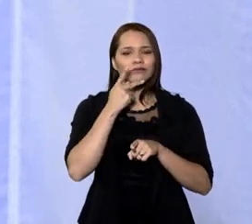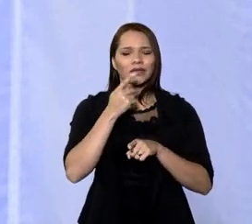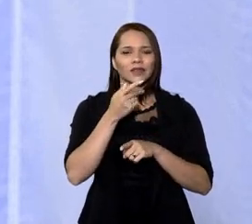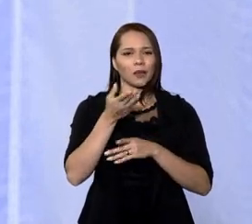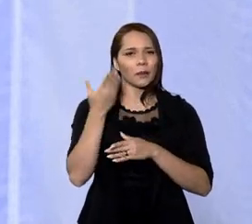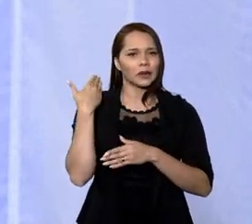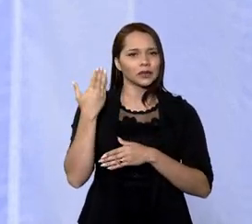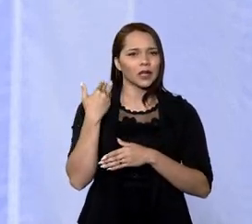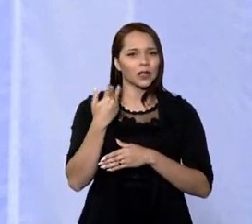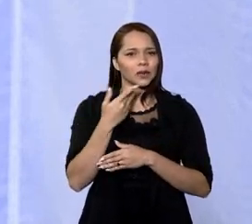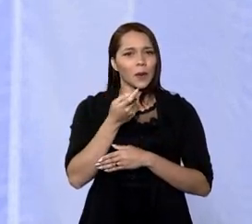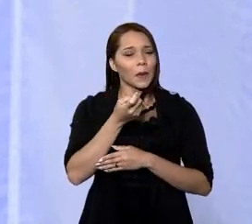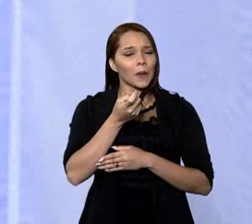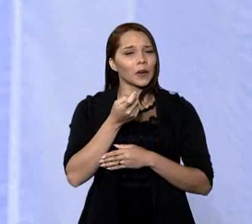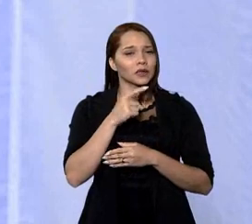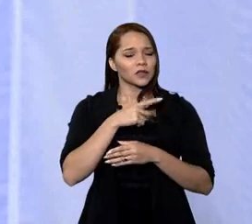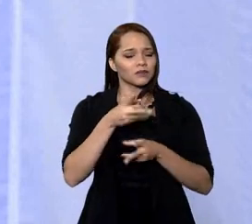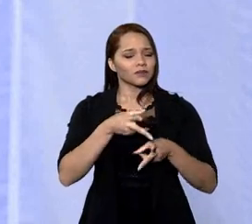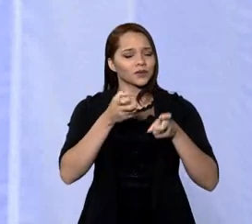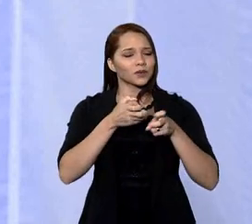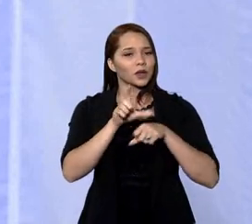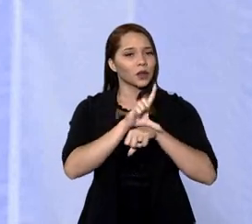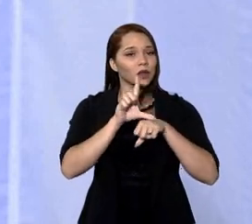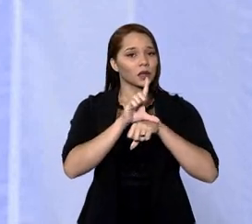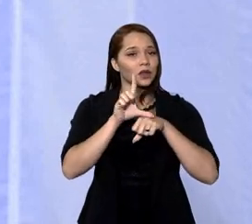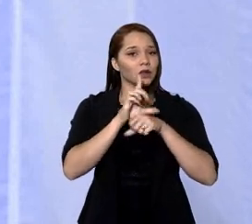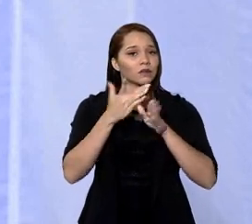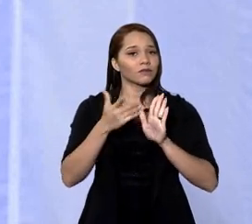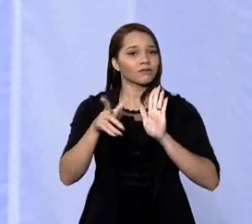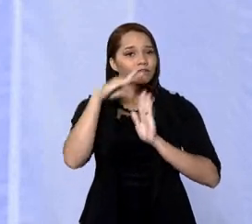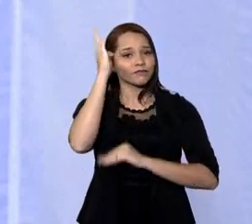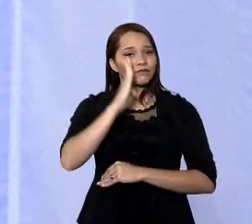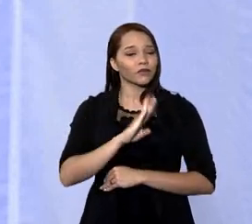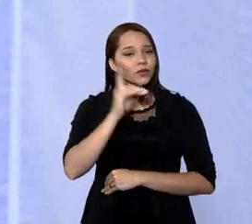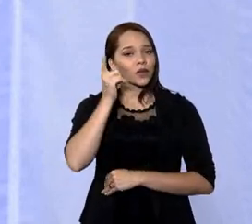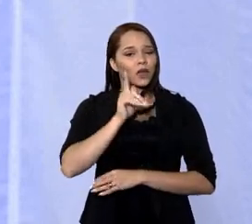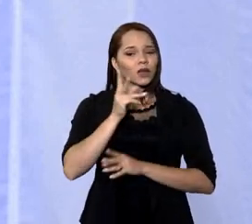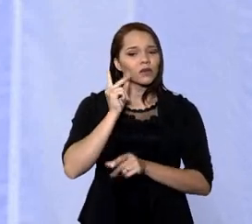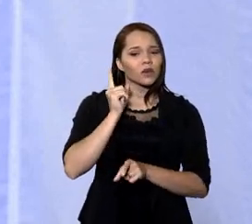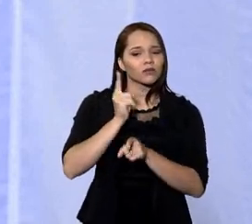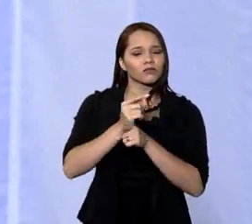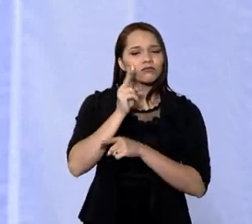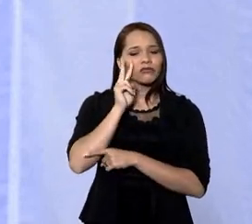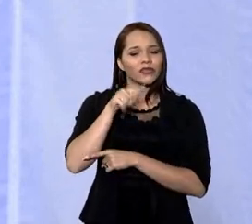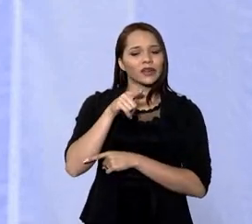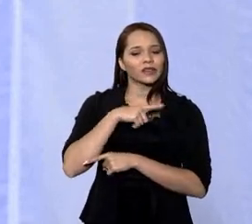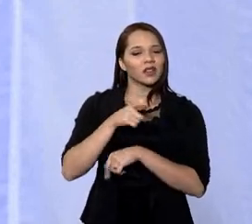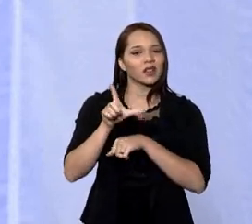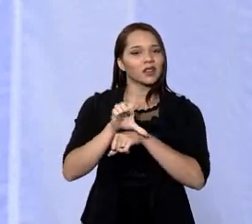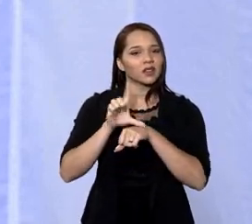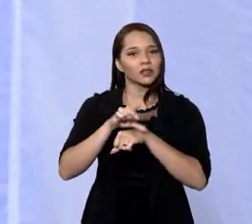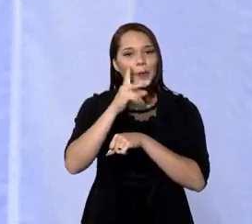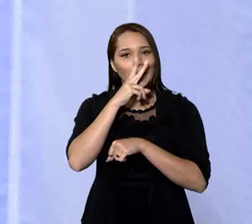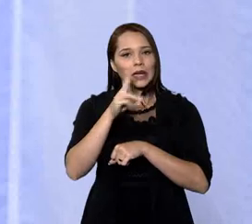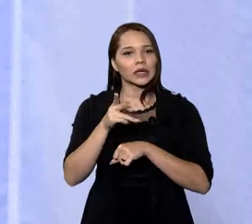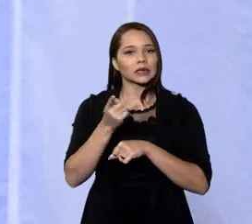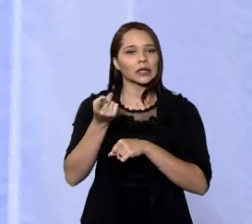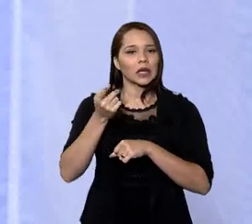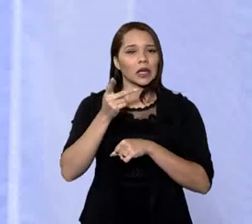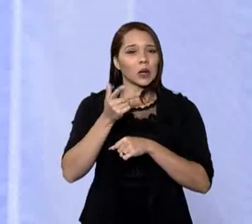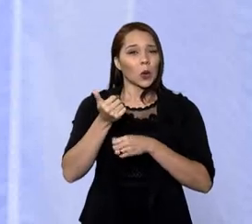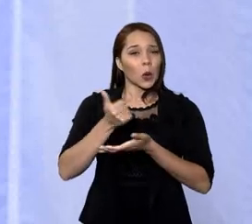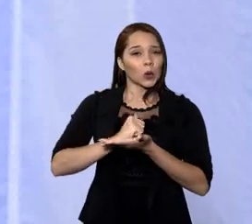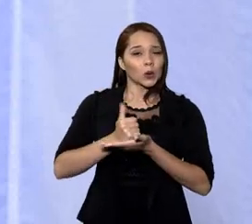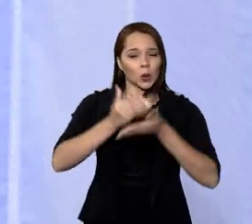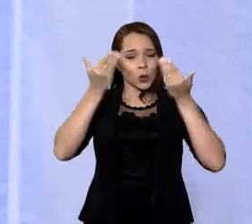até bem pouco tempo a gente a gente observa a legislação brasileira e vai vai enxergá-la como uma legislação de controle dos corpos